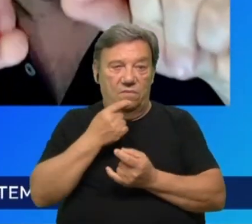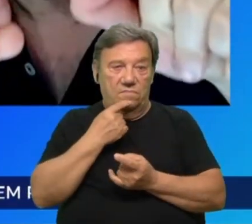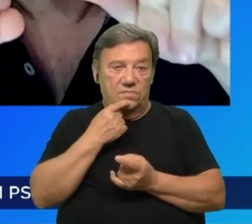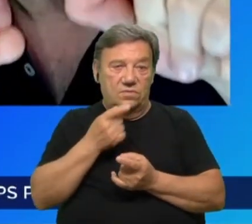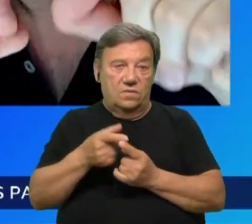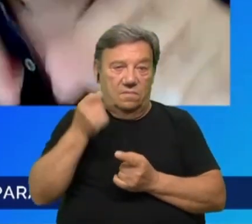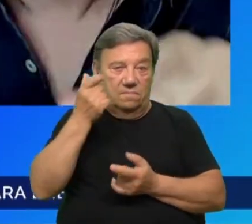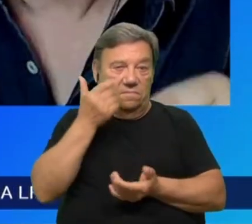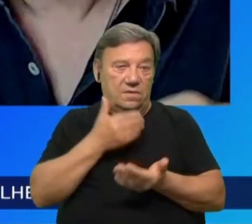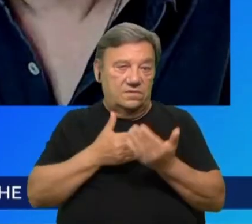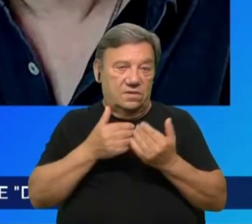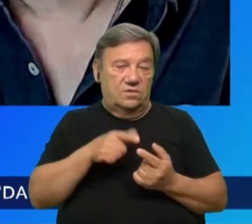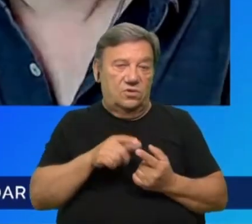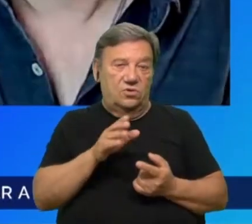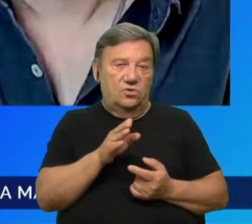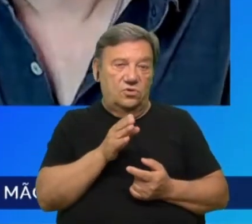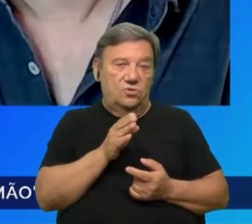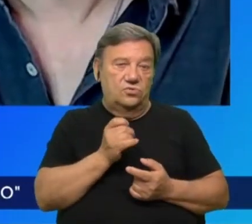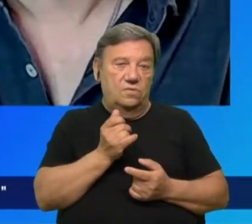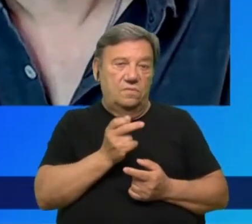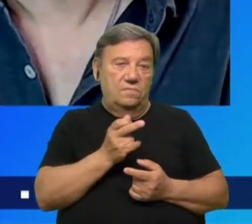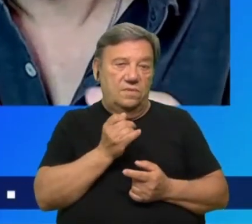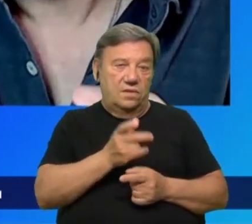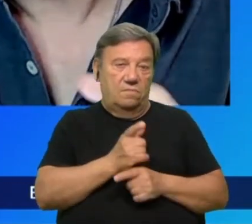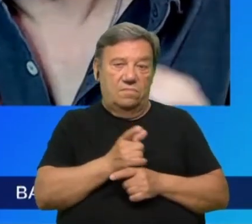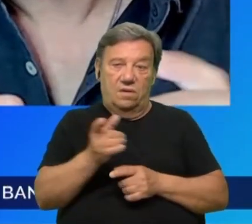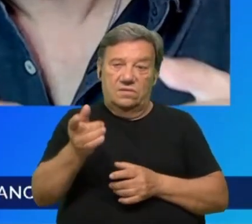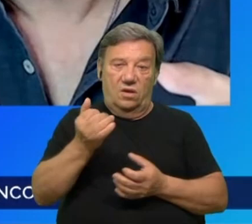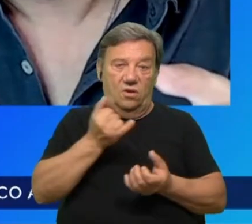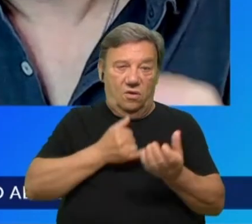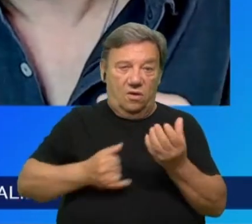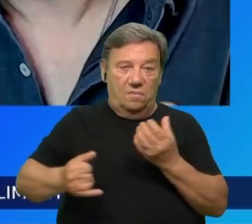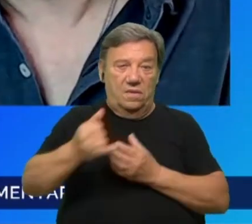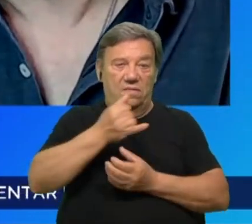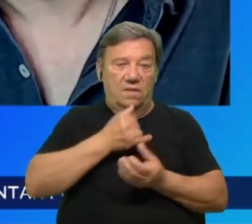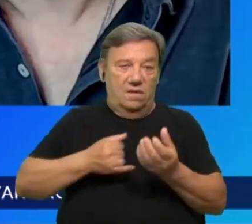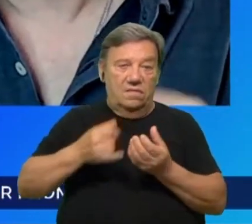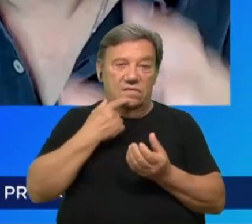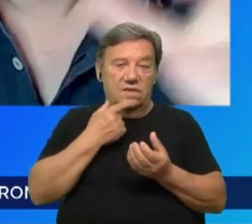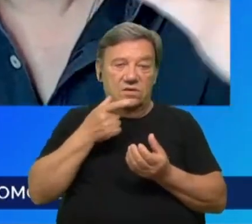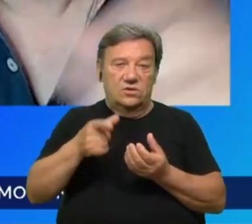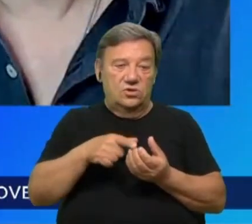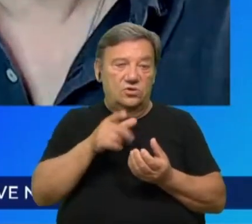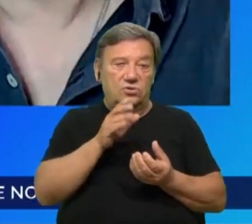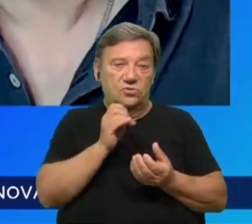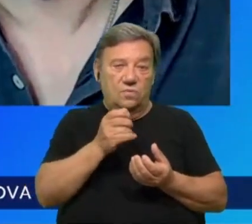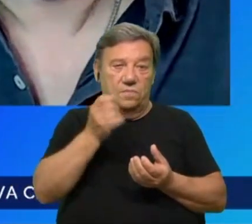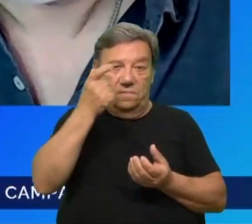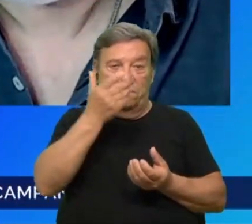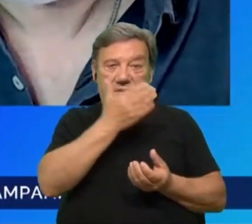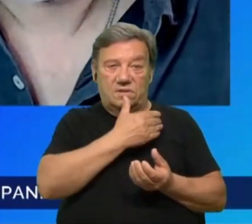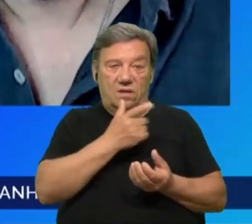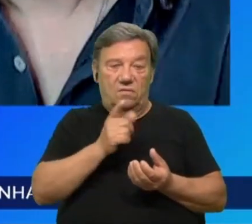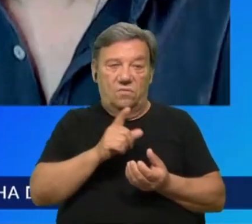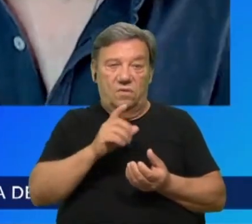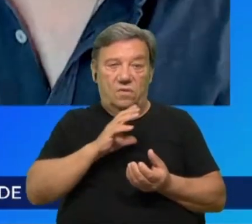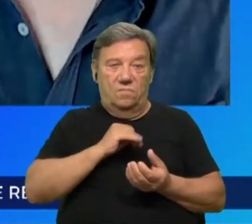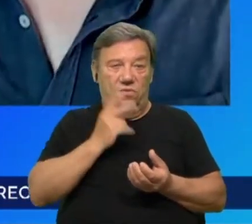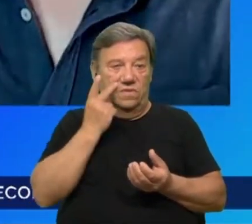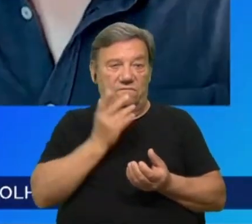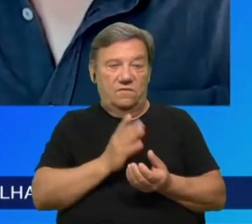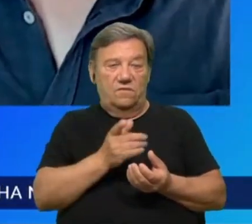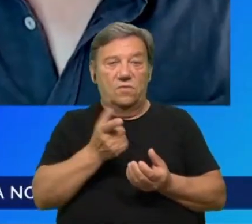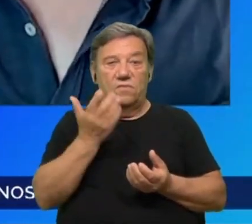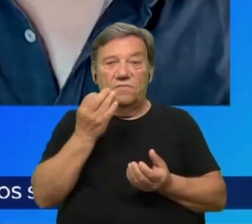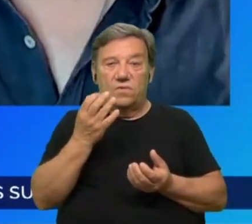o passado de Júpiter à custa destas órbitas. Estas órbitas dizem-nos que Júpiter no passado não foi este planeta que nós estamos a ver. Foi